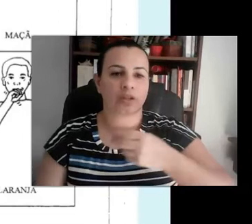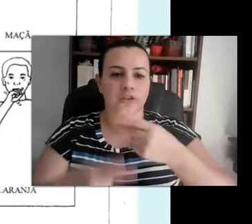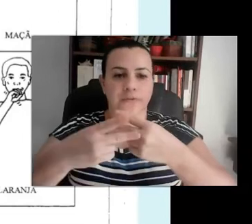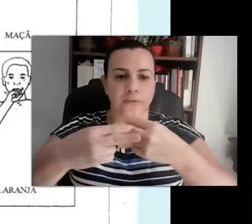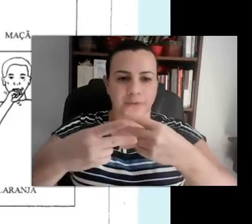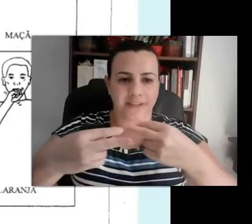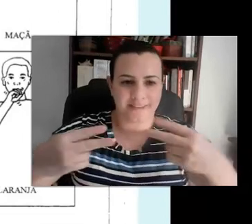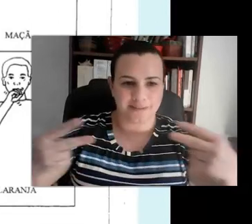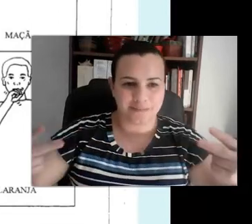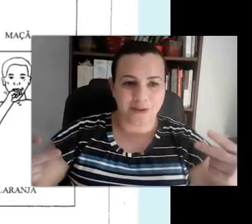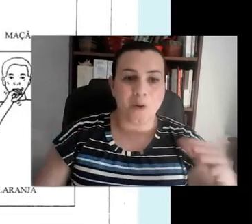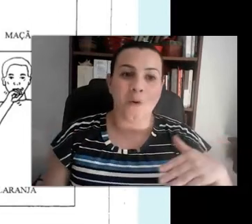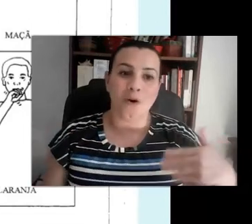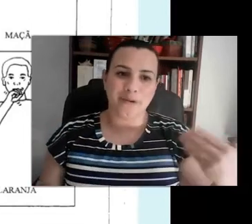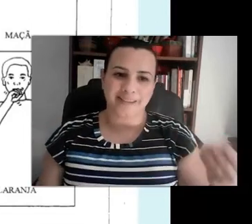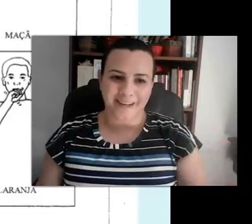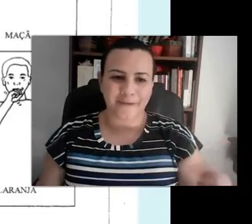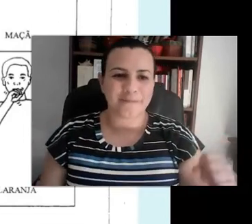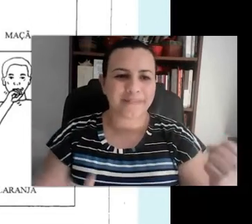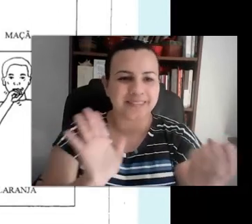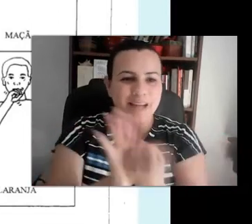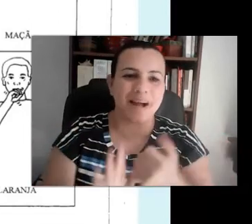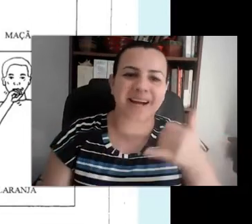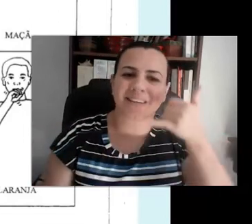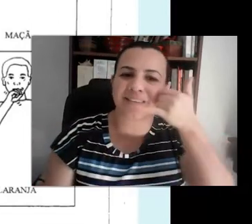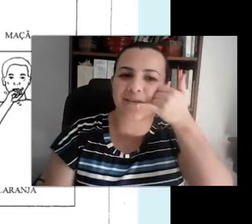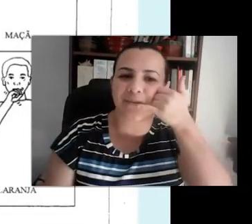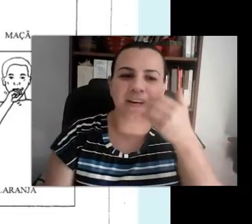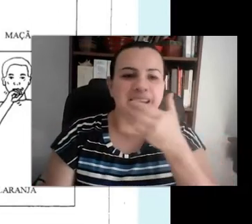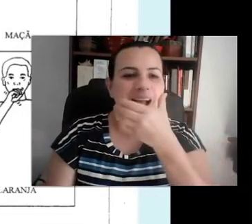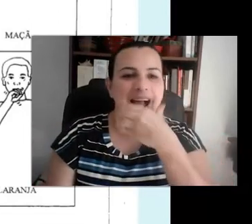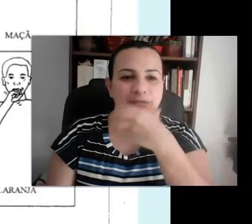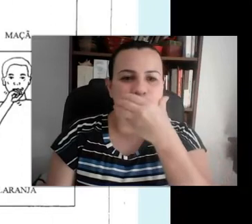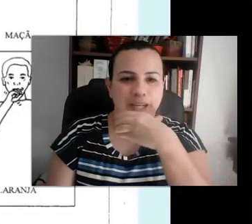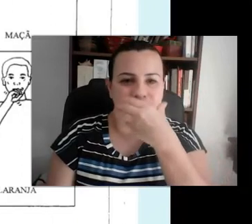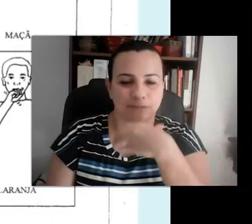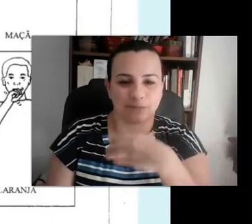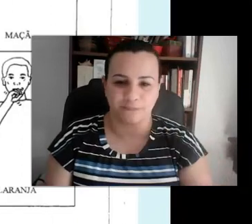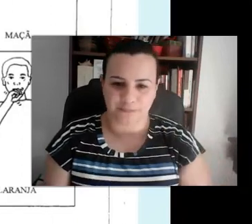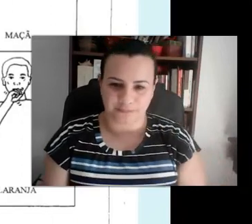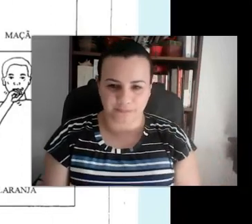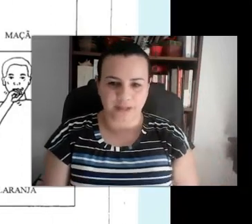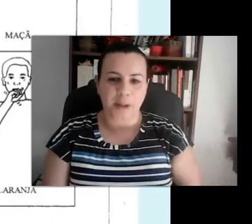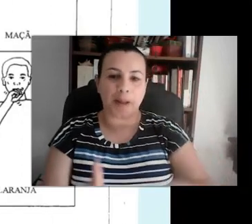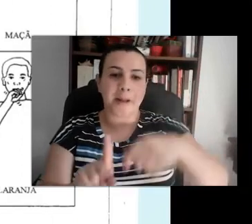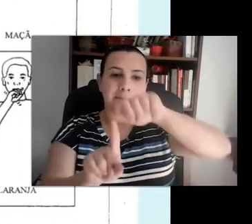então de frutas, ou então da marca do telefone iPhone.